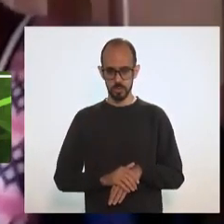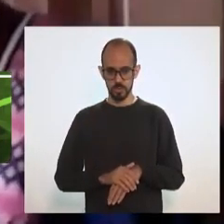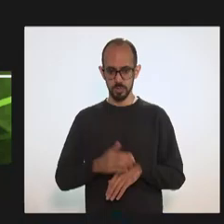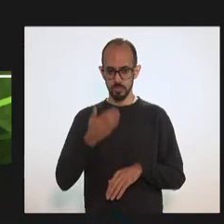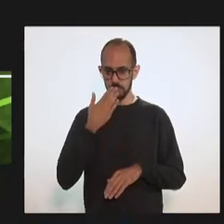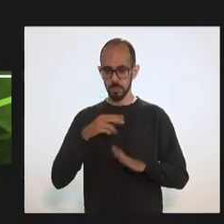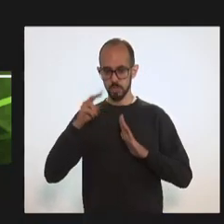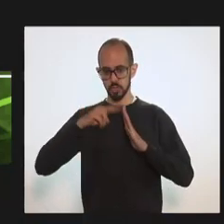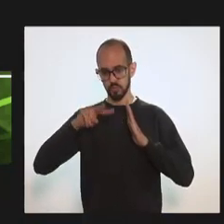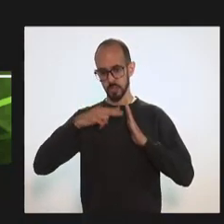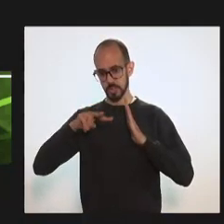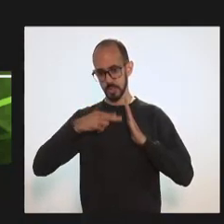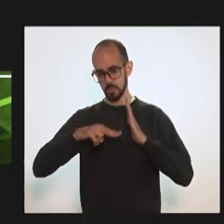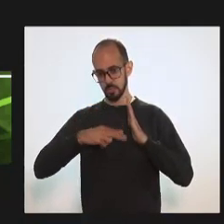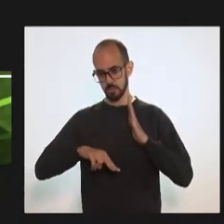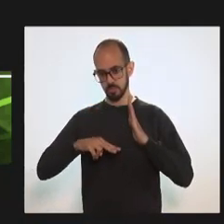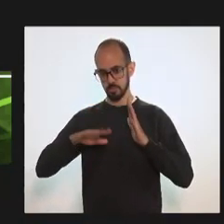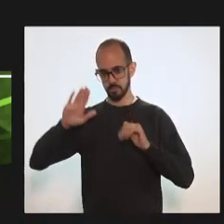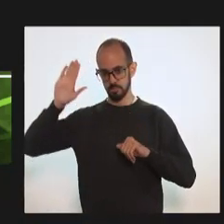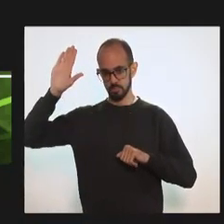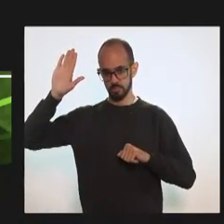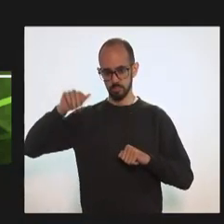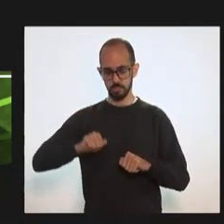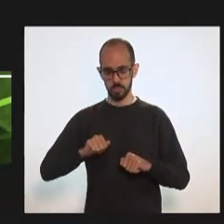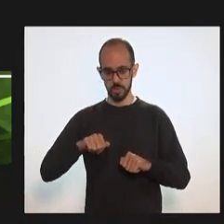Okay. Retirar de pauta.